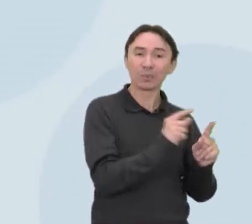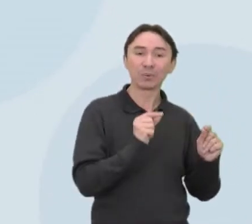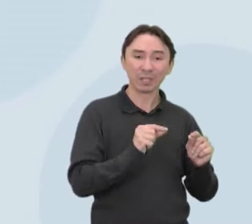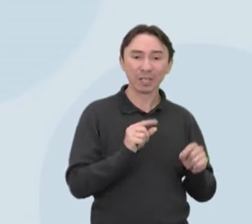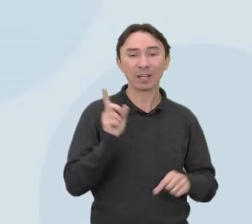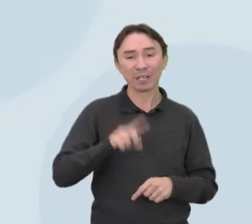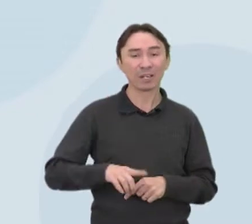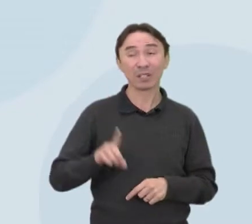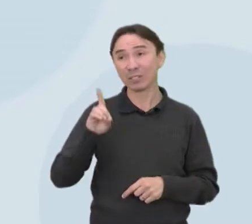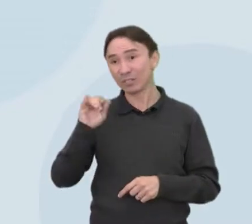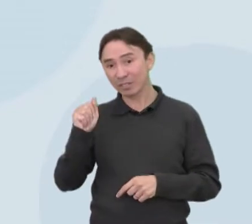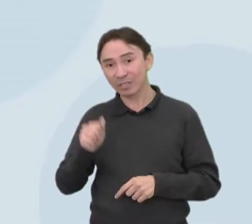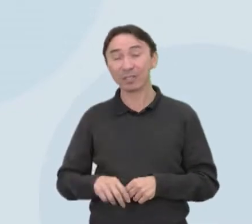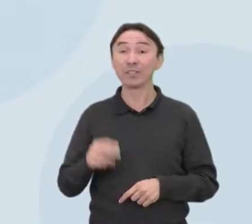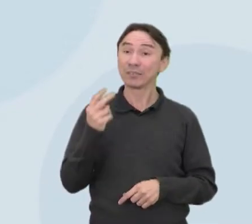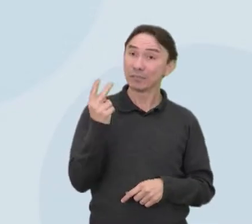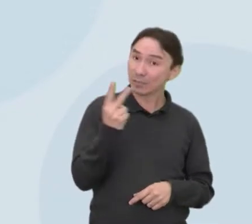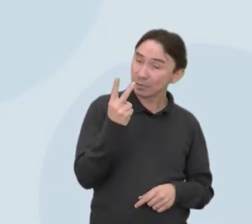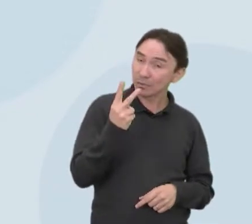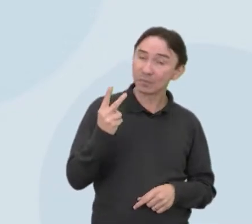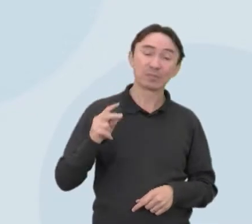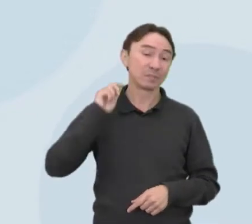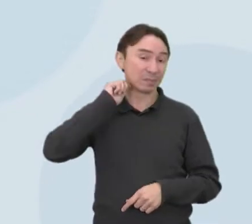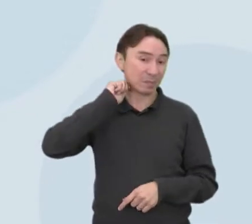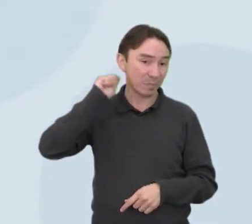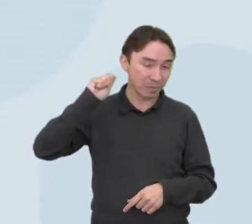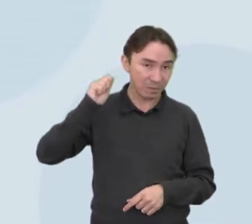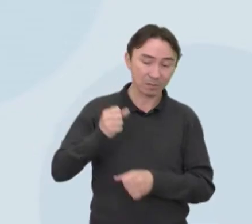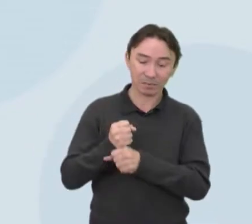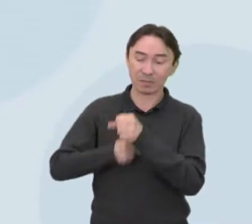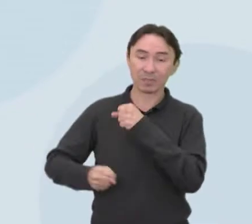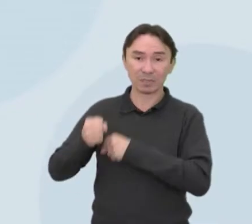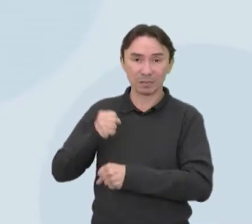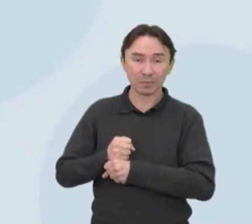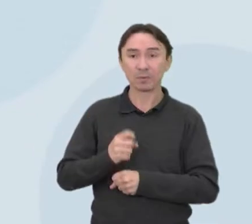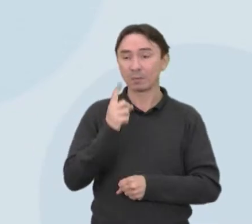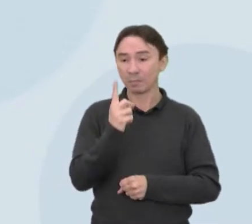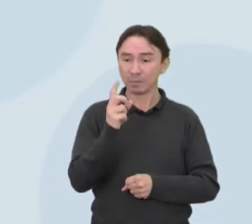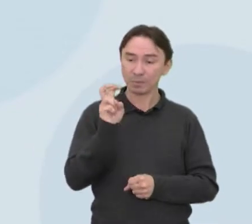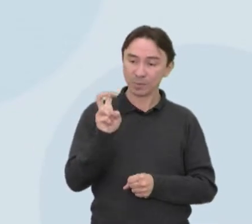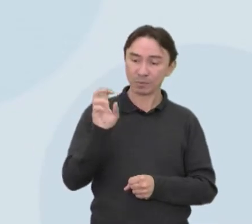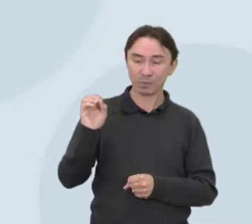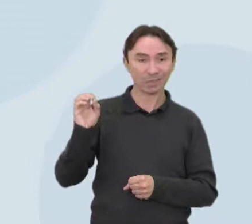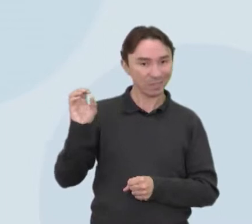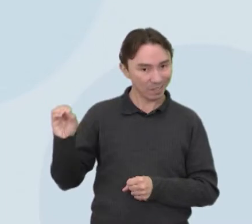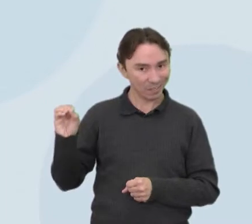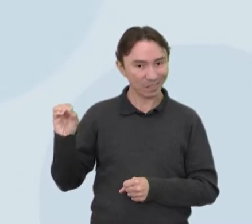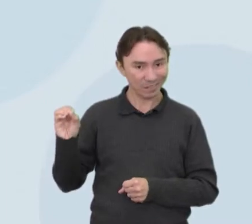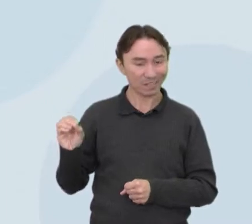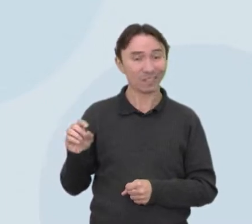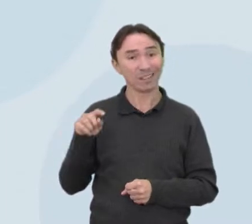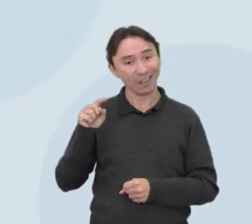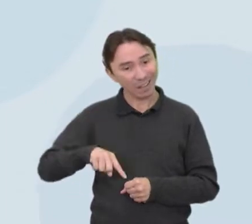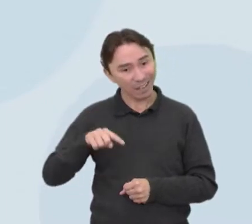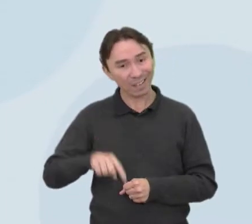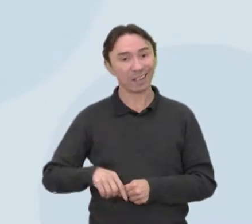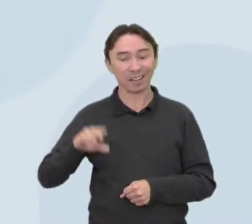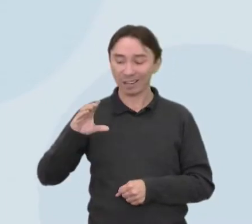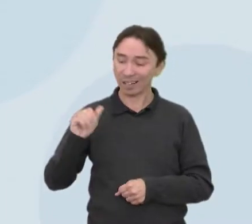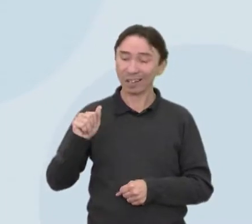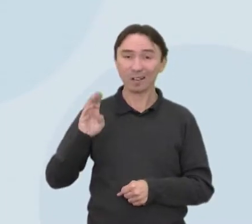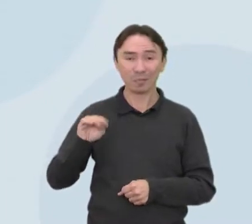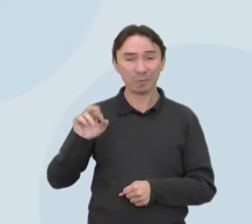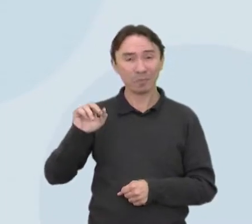e que foi o marco aí da chegada de Pedro Álvares Cabral ao Brasil e da própria conquista portuguesa dessas terras,